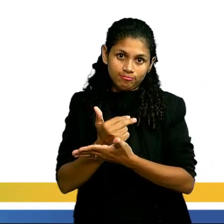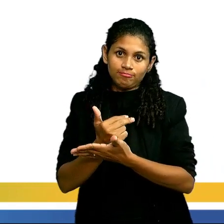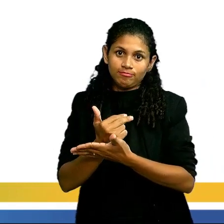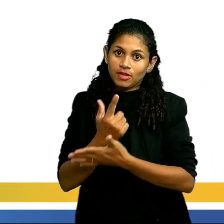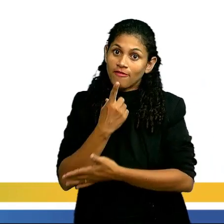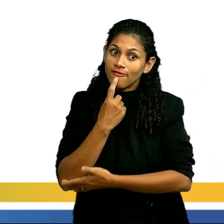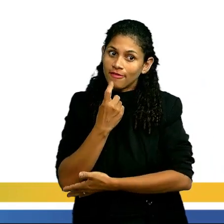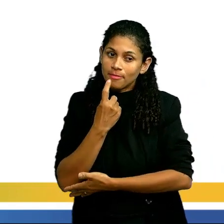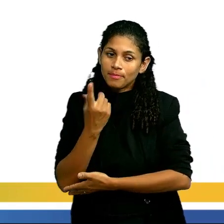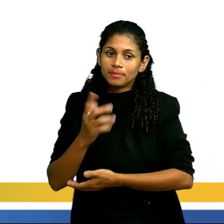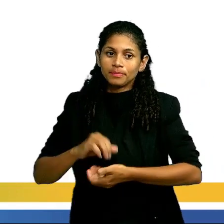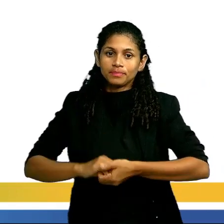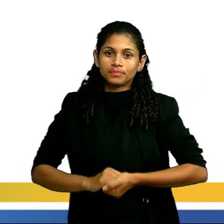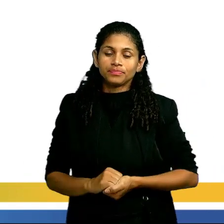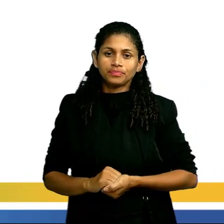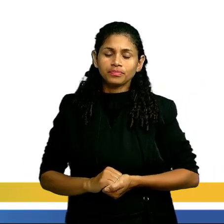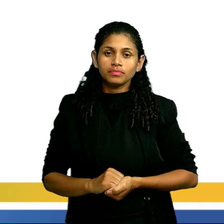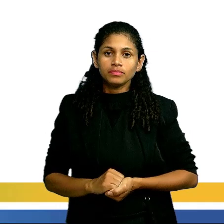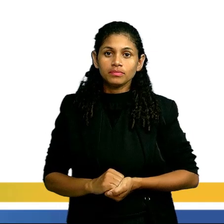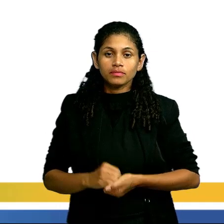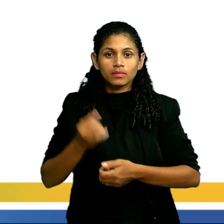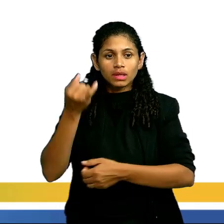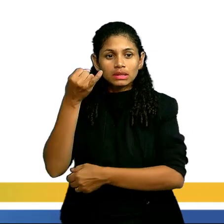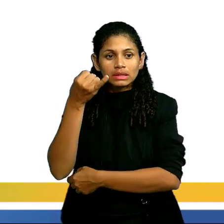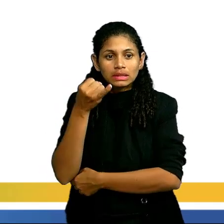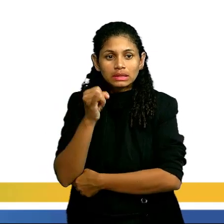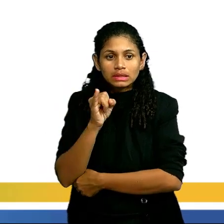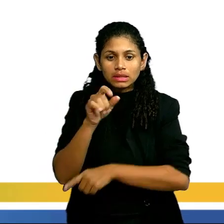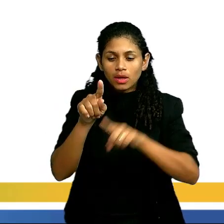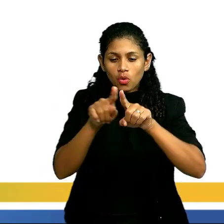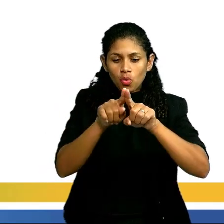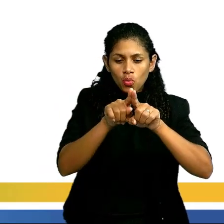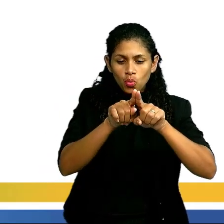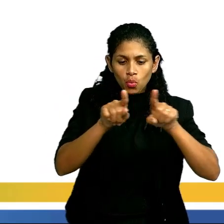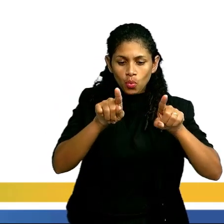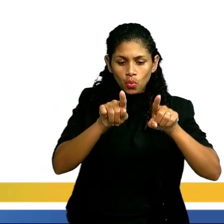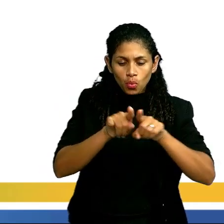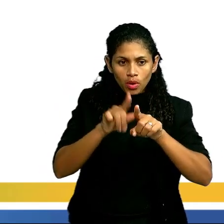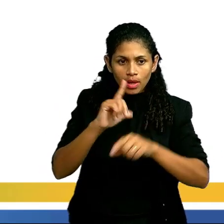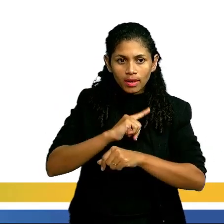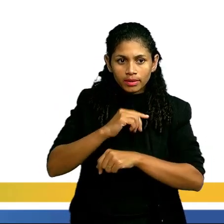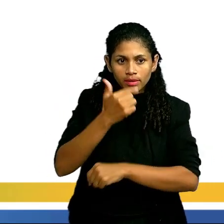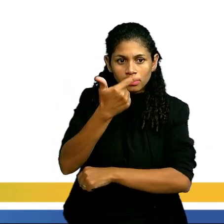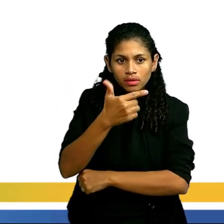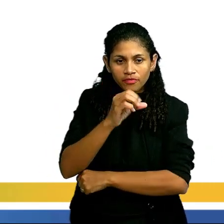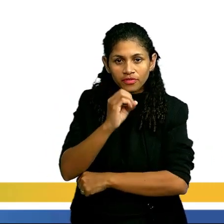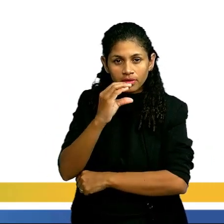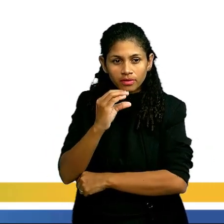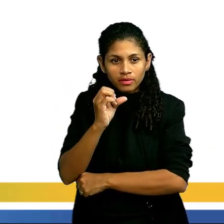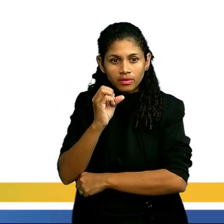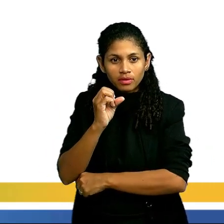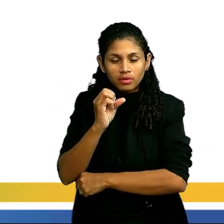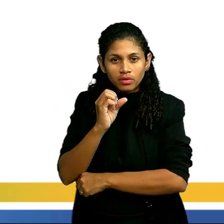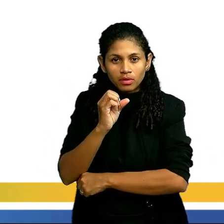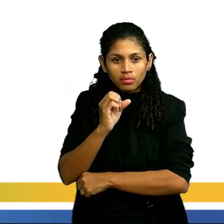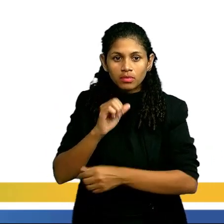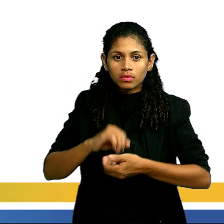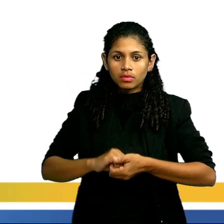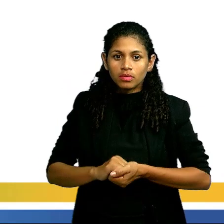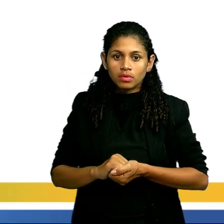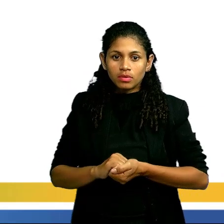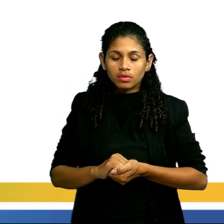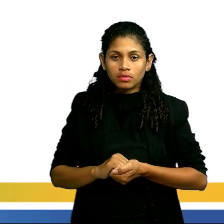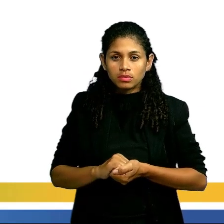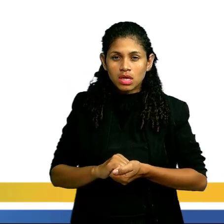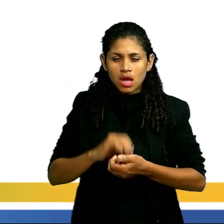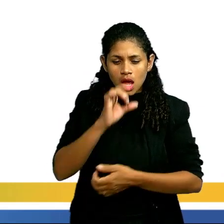Se a cerâmica menor tem 20 centímetros de lado, e para cada metro linear, tá,